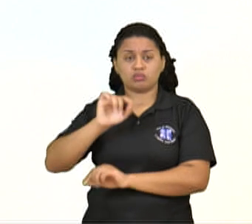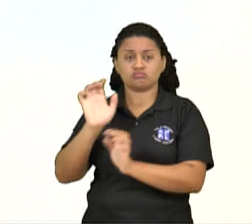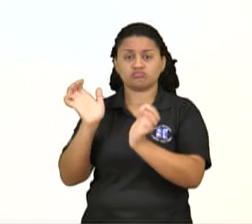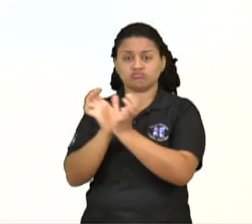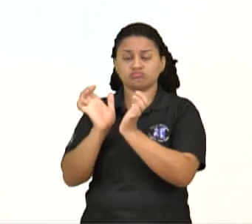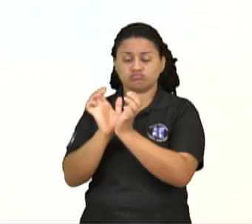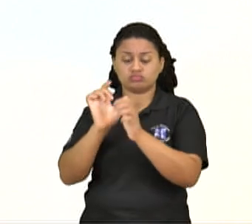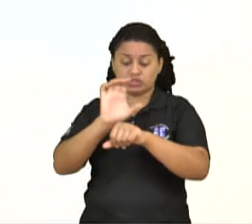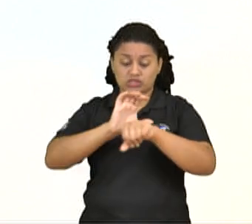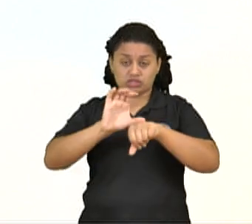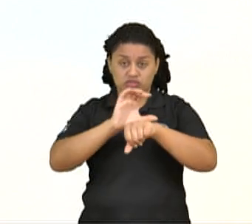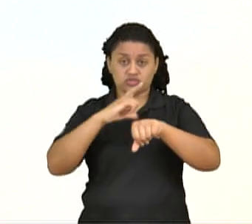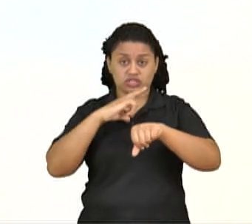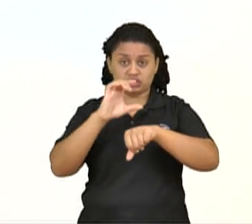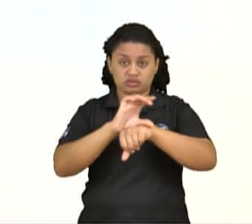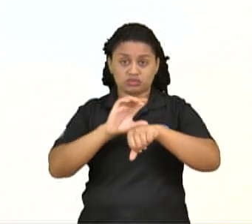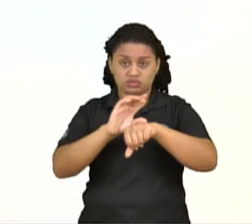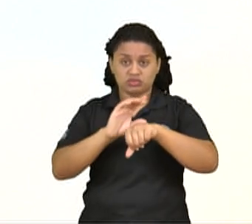na Constituição de